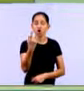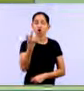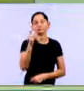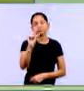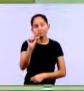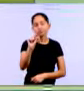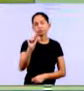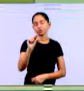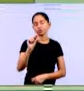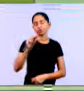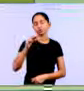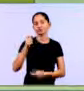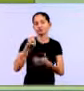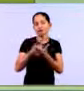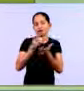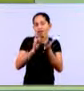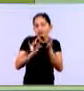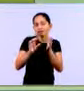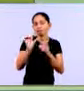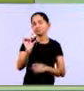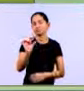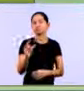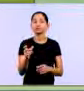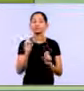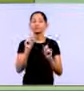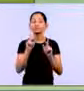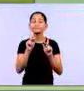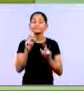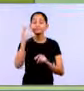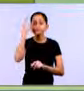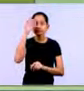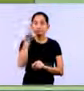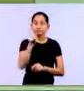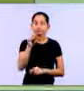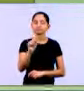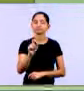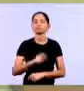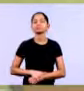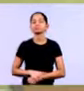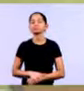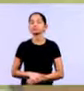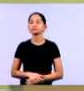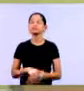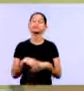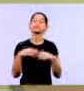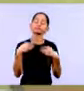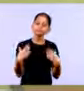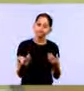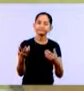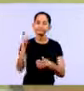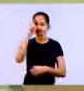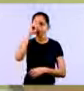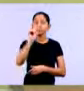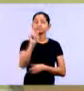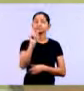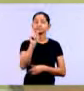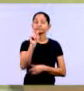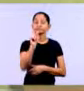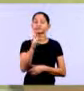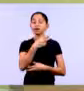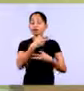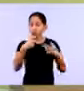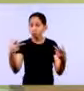essa pessoa deve ser menor. Alguma consideração, professor Cristiano? Professora, vale um comentário de